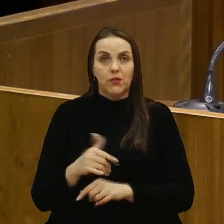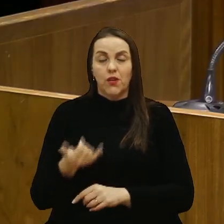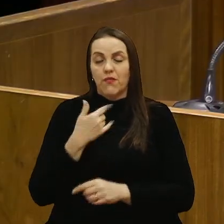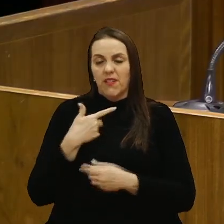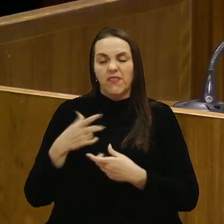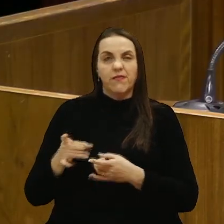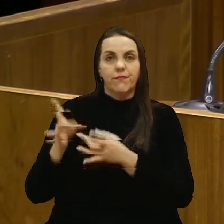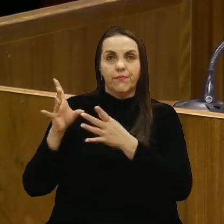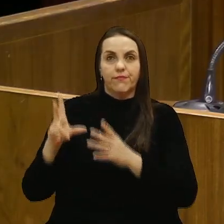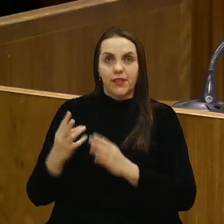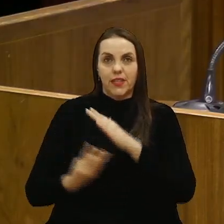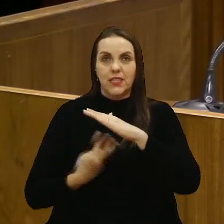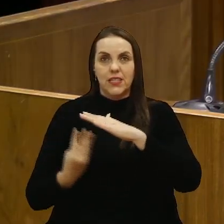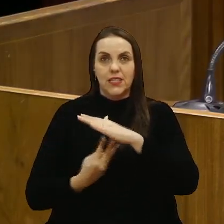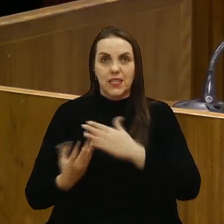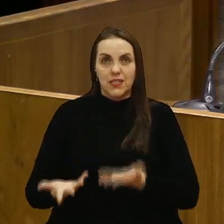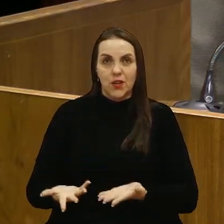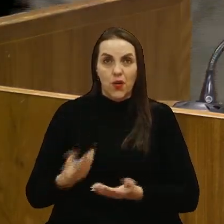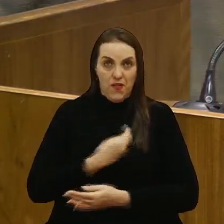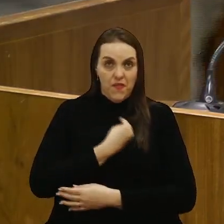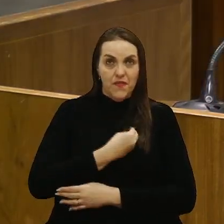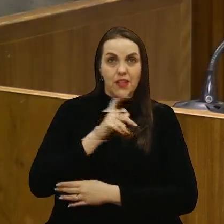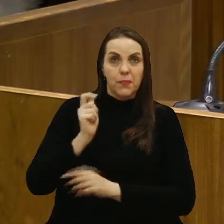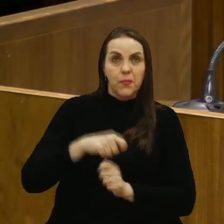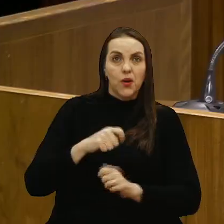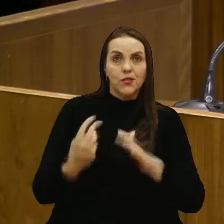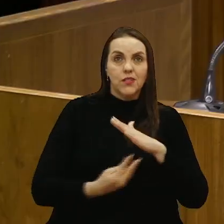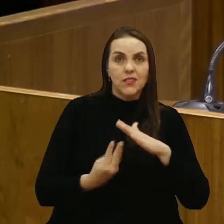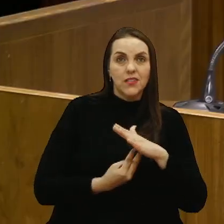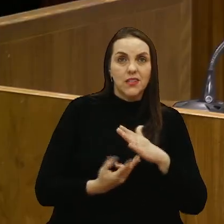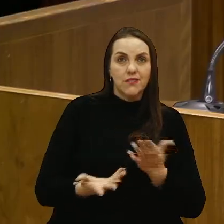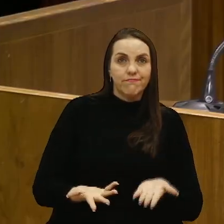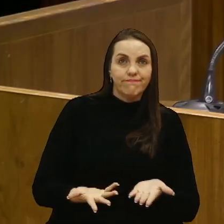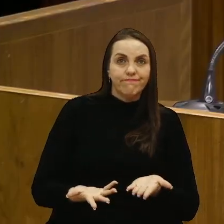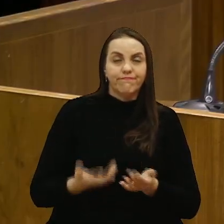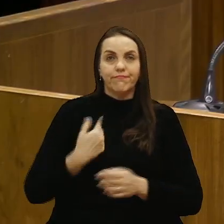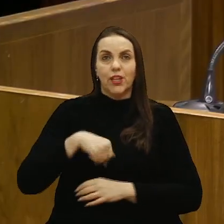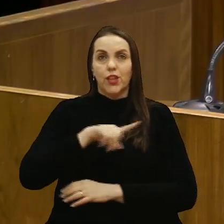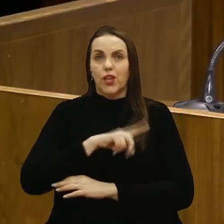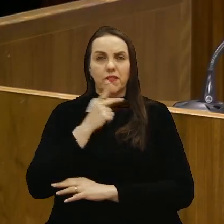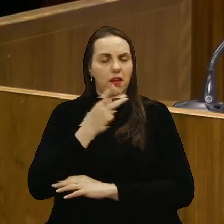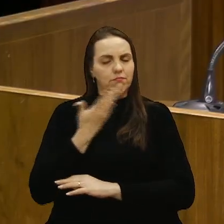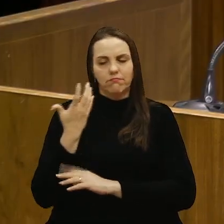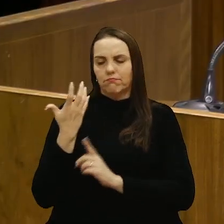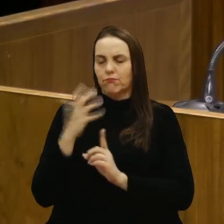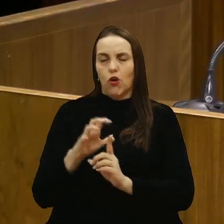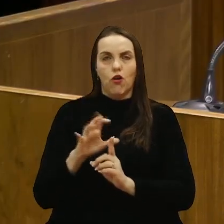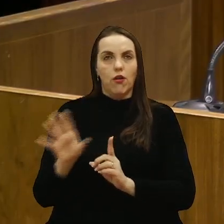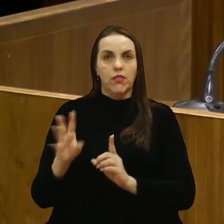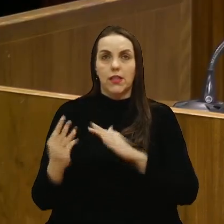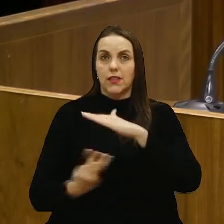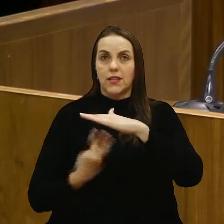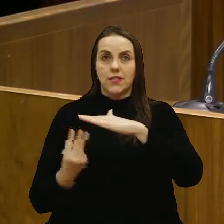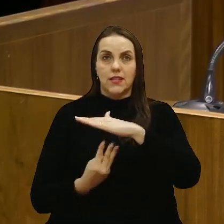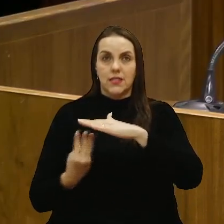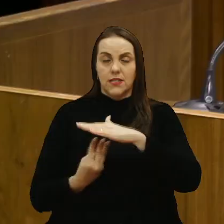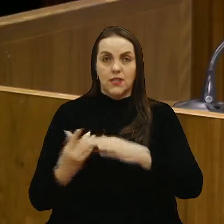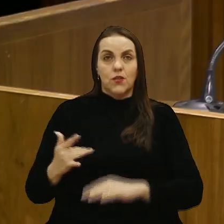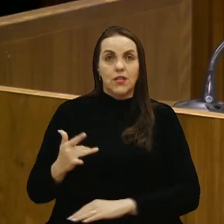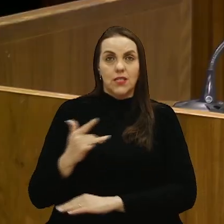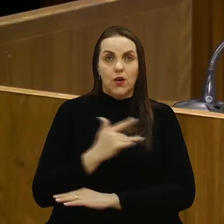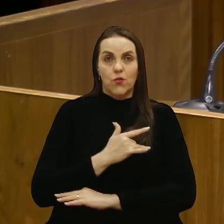terceirizar. Como se a vida pudesse ser terceirizada. Nós dissemos não à terceirização, porque terceirização da saúde